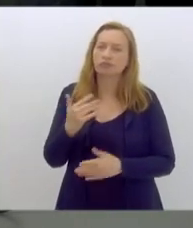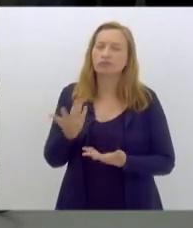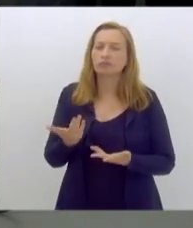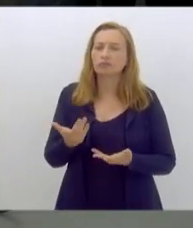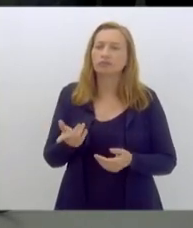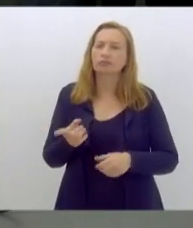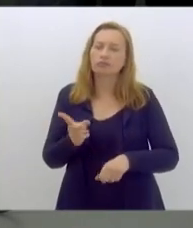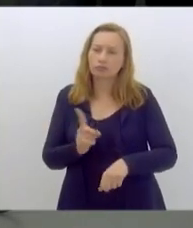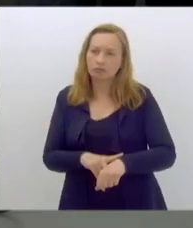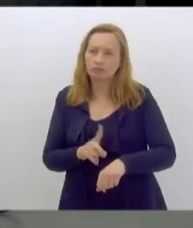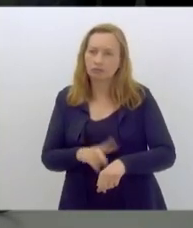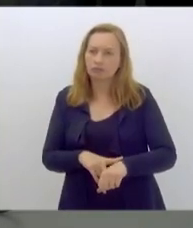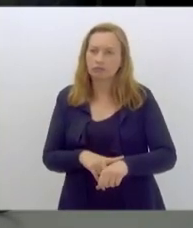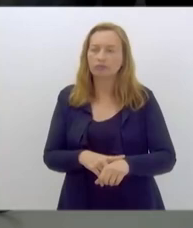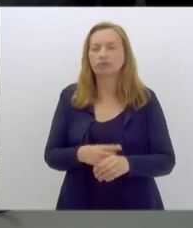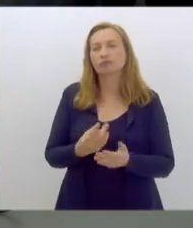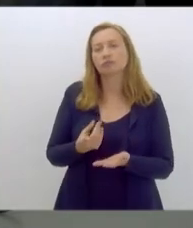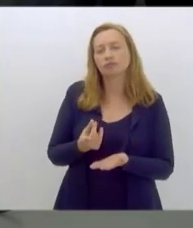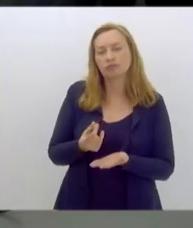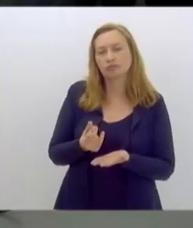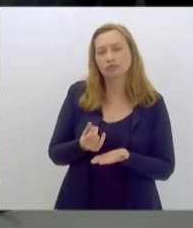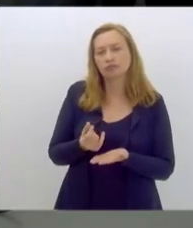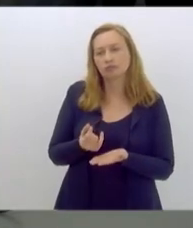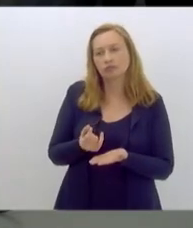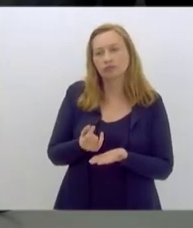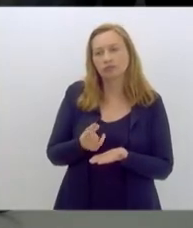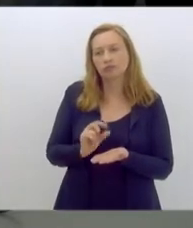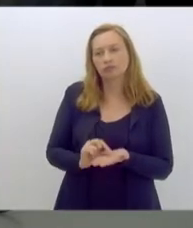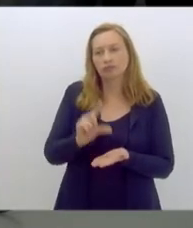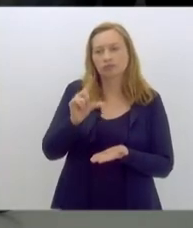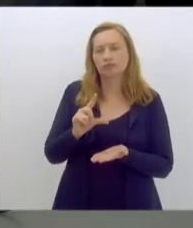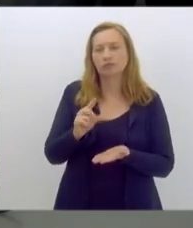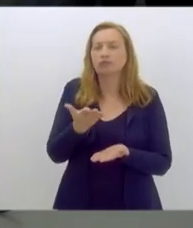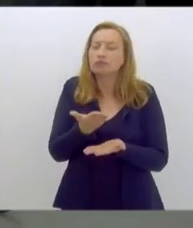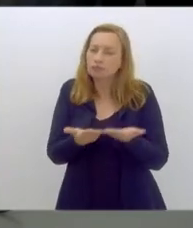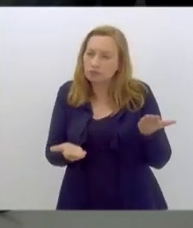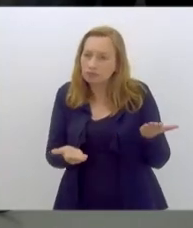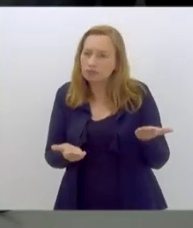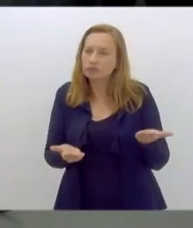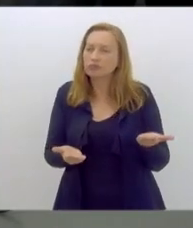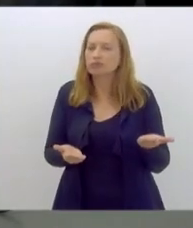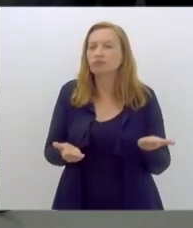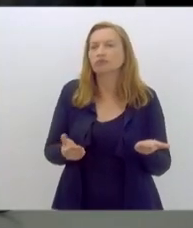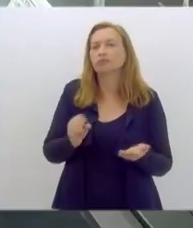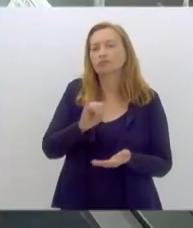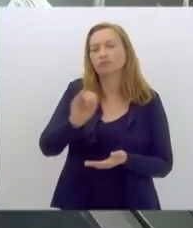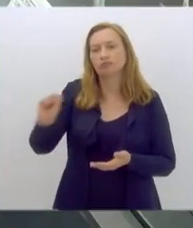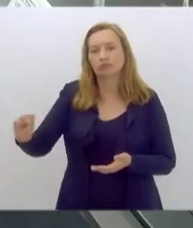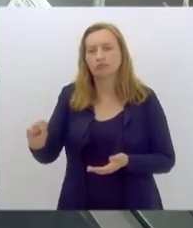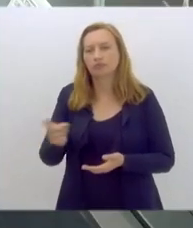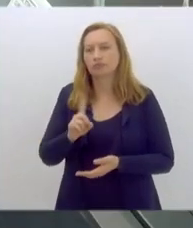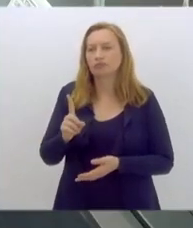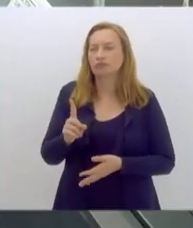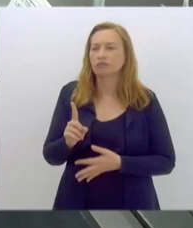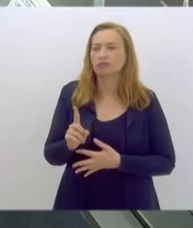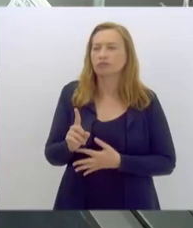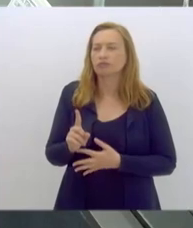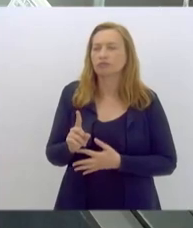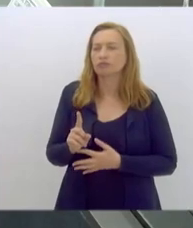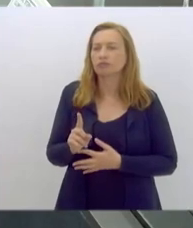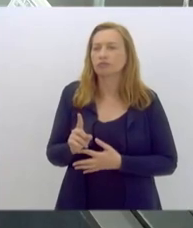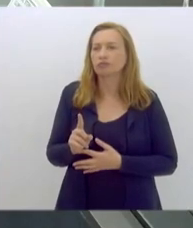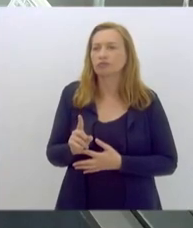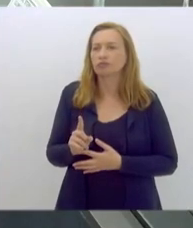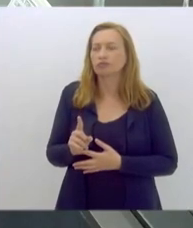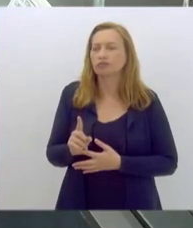os recursos aumentaram e nós tivemos uma perda efetivamente no ICMS que não é fruto da